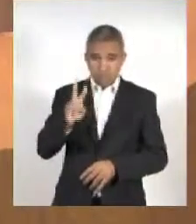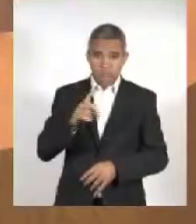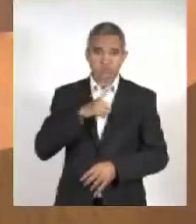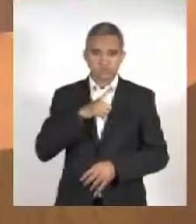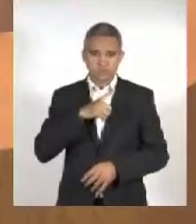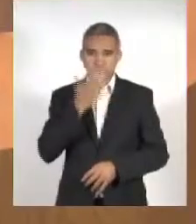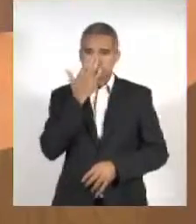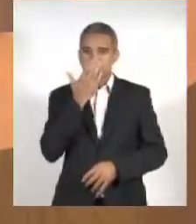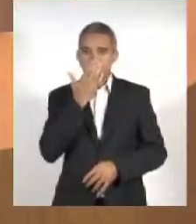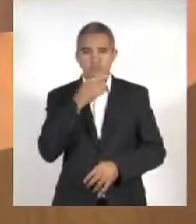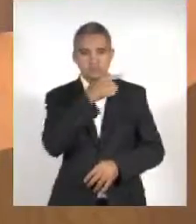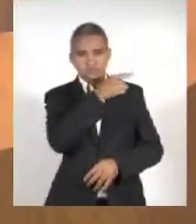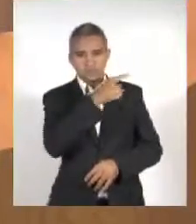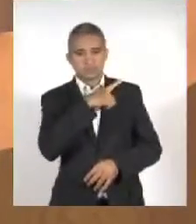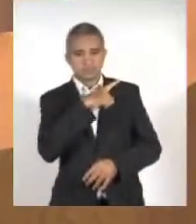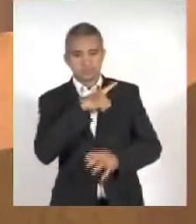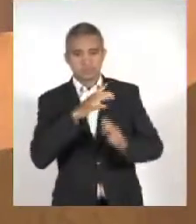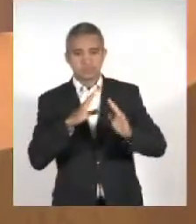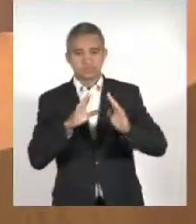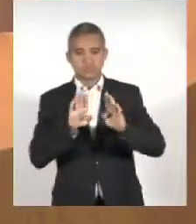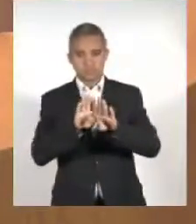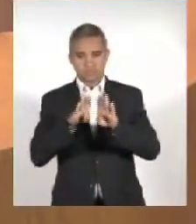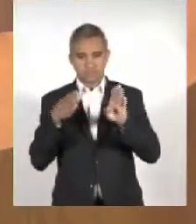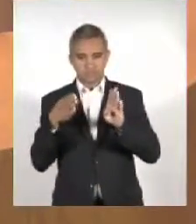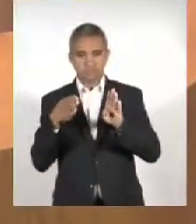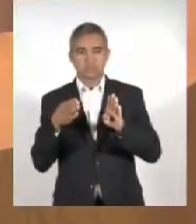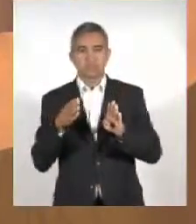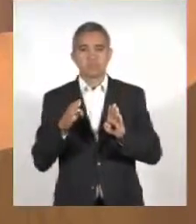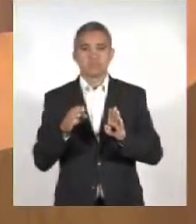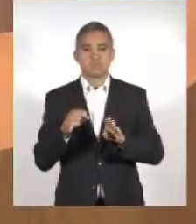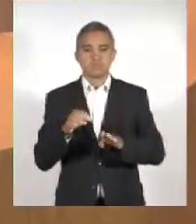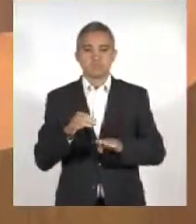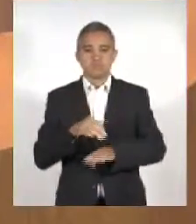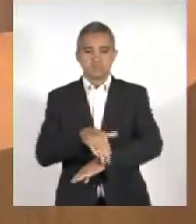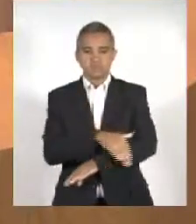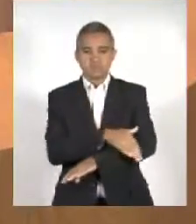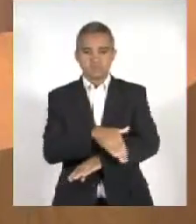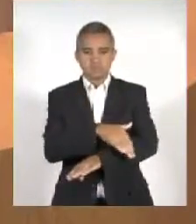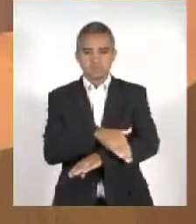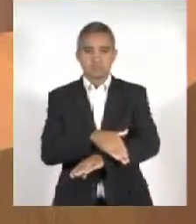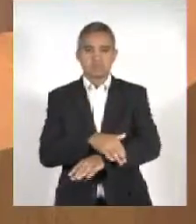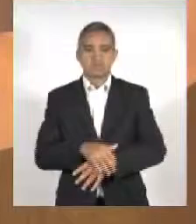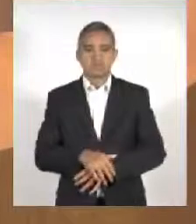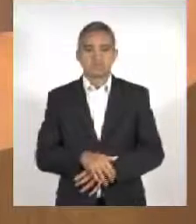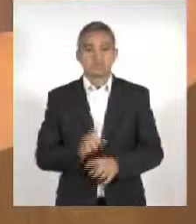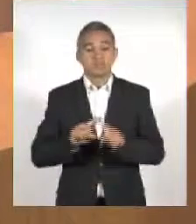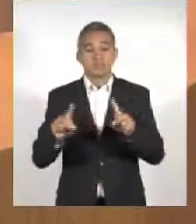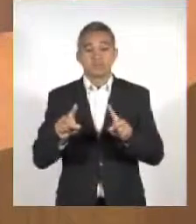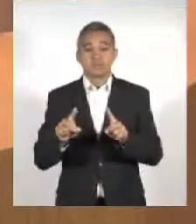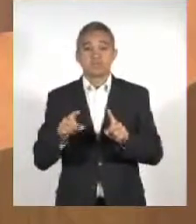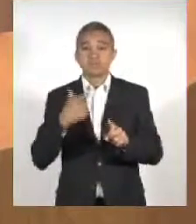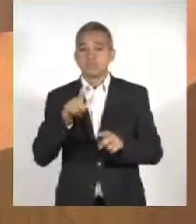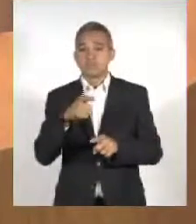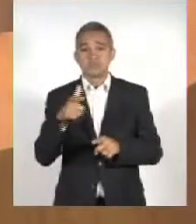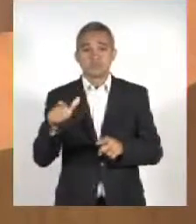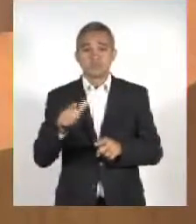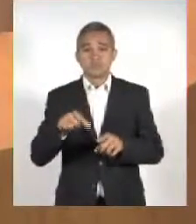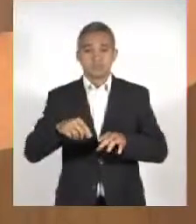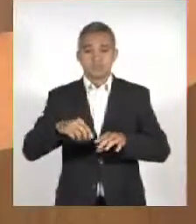Legislativa, logo no início, tem uma rota à esquerda. Só que essas rotas não são sinalizadas. E essas sinalizações ou